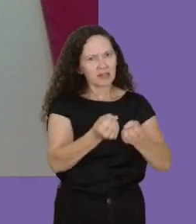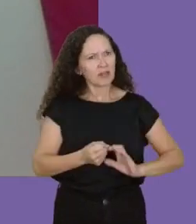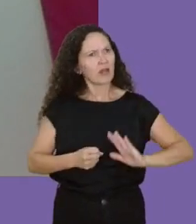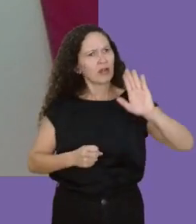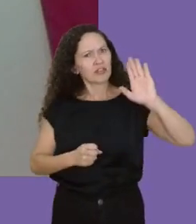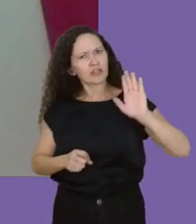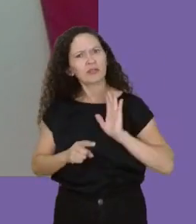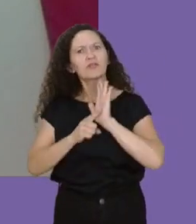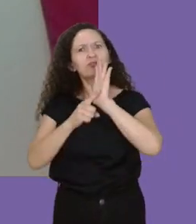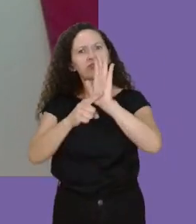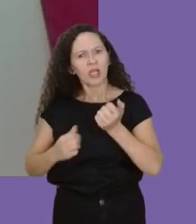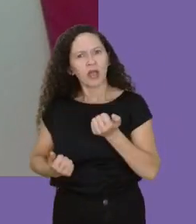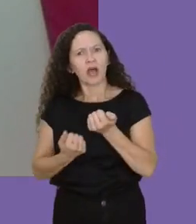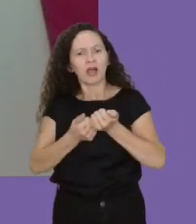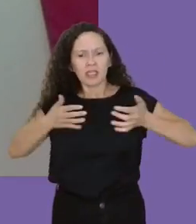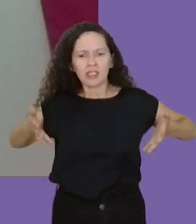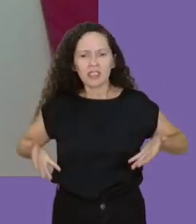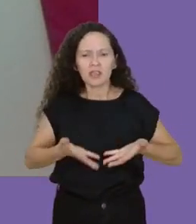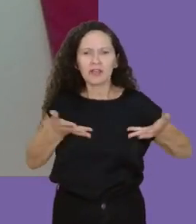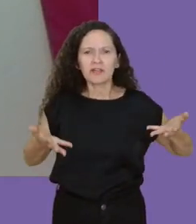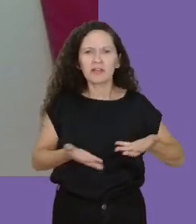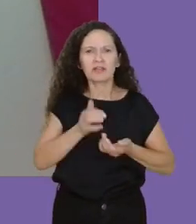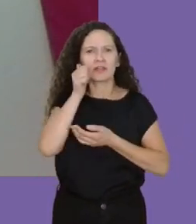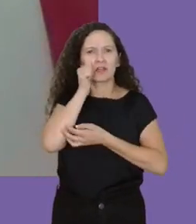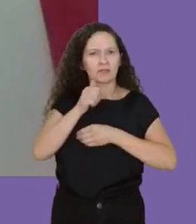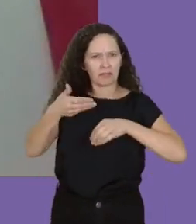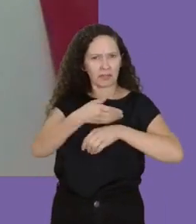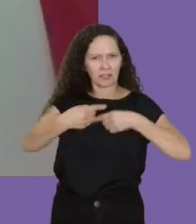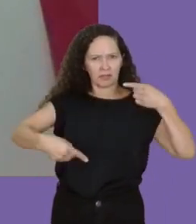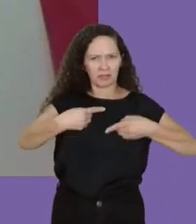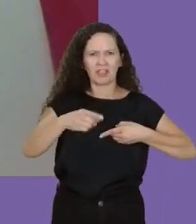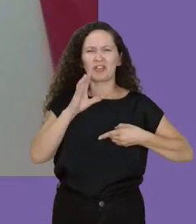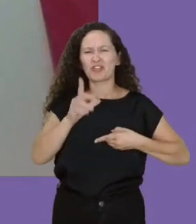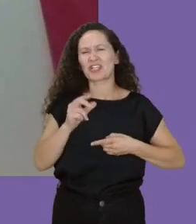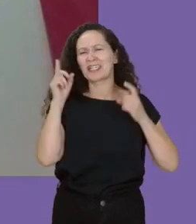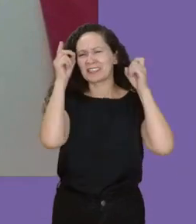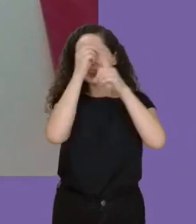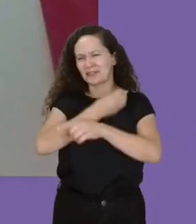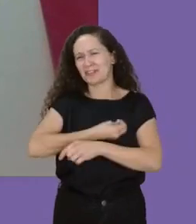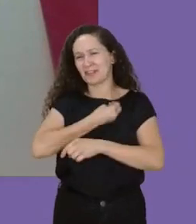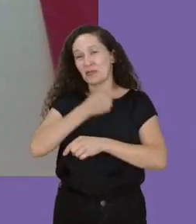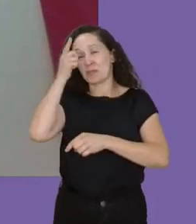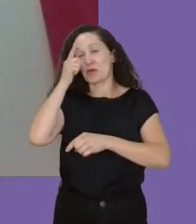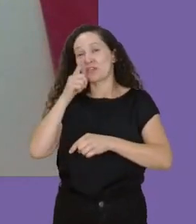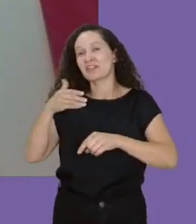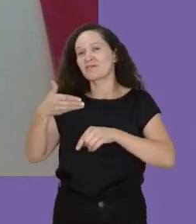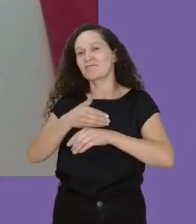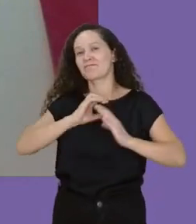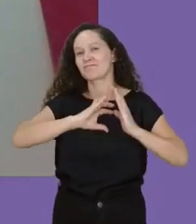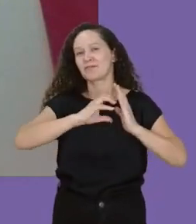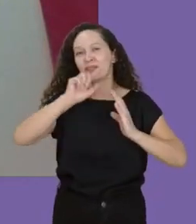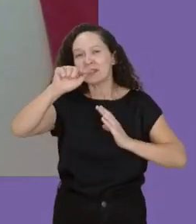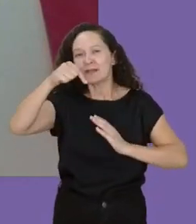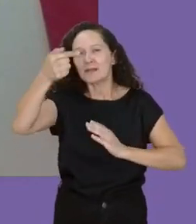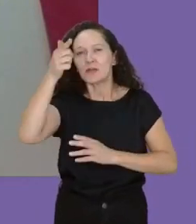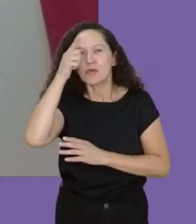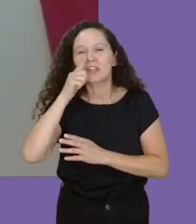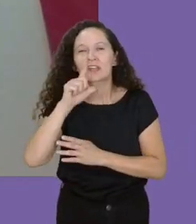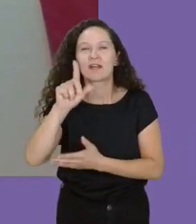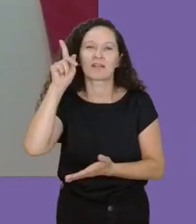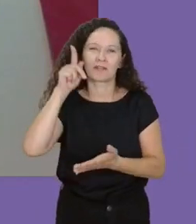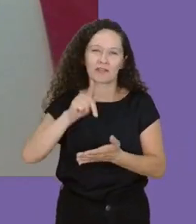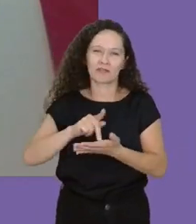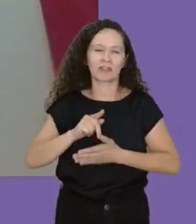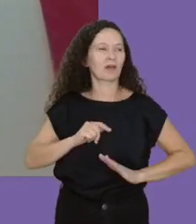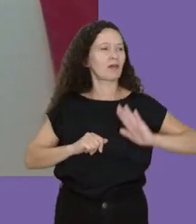dos partidos incentivarem a sua entrada para a vida política, elas já enfrentam uma grande dificuldade nesse sentido, mas depois que elas conseguem finalmente